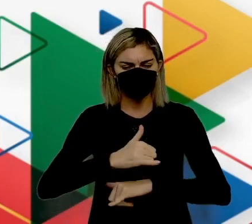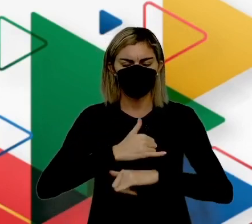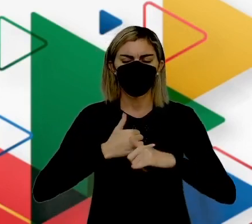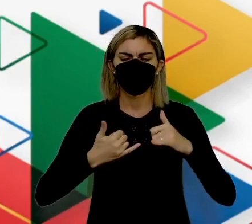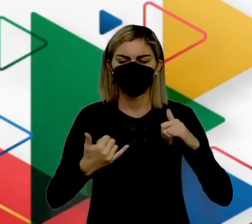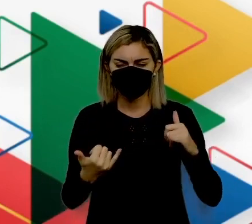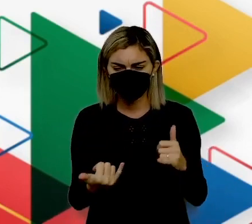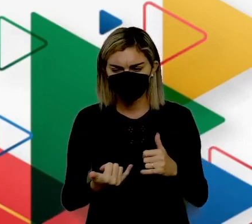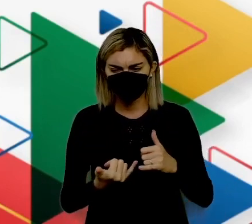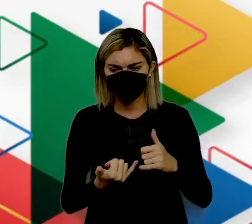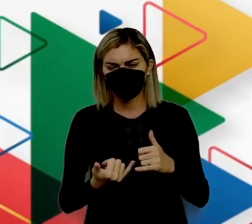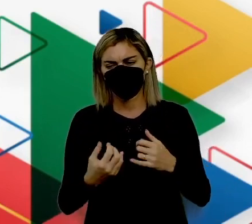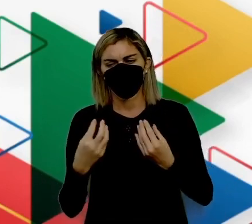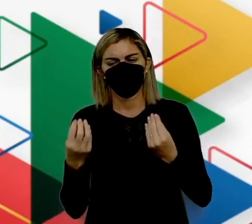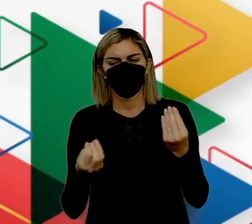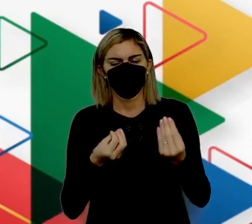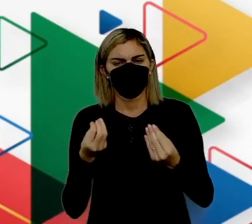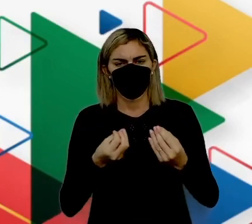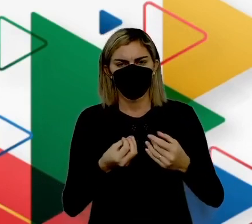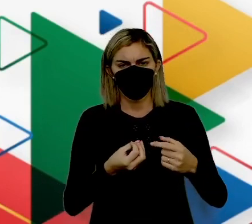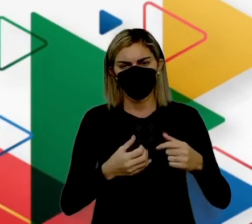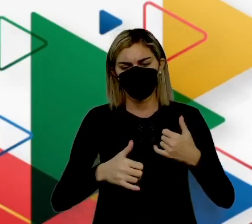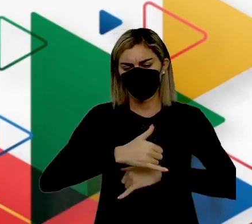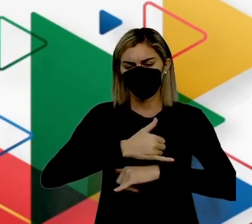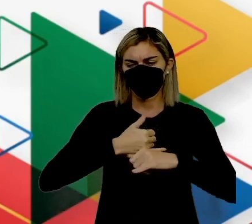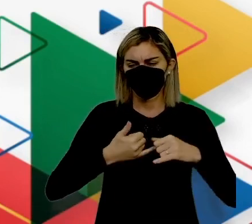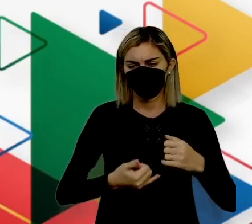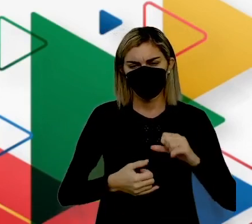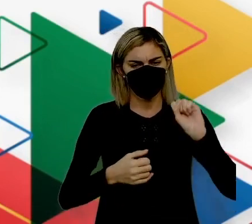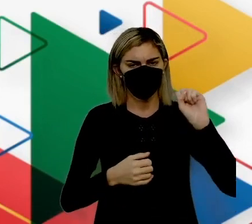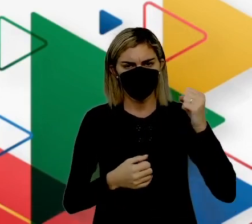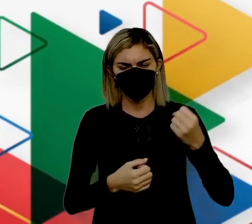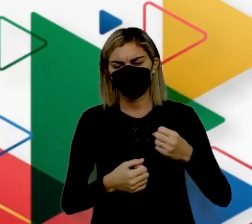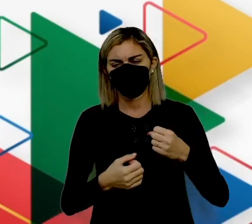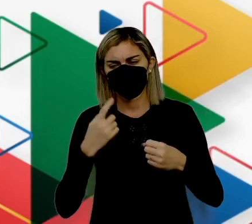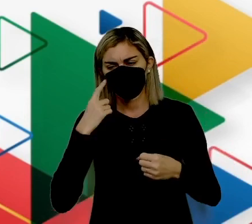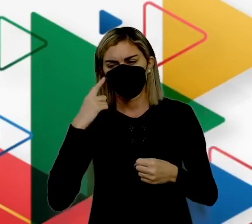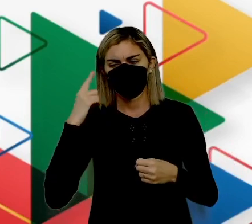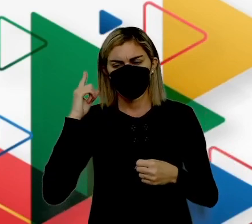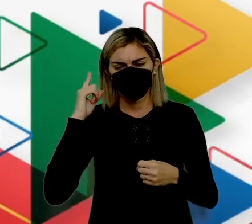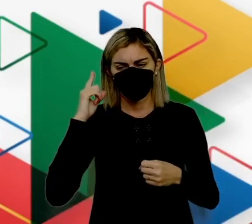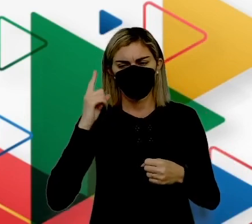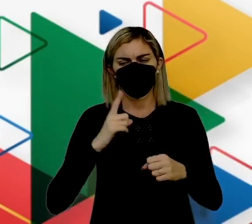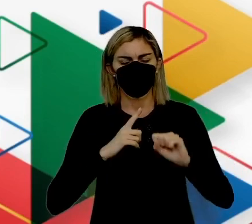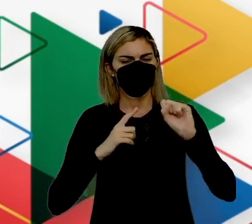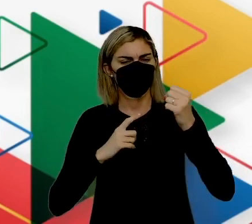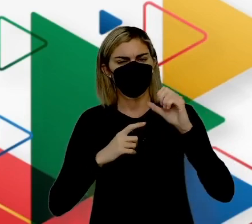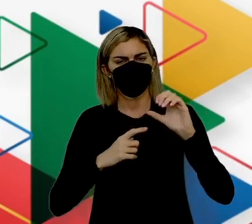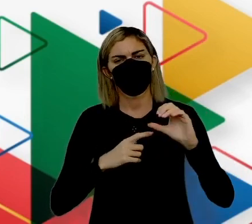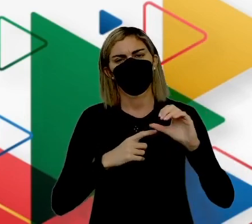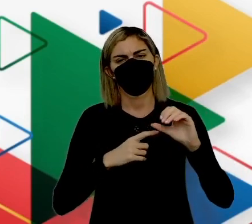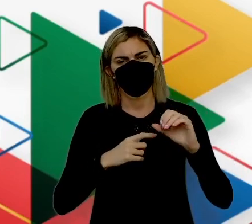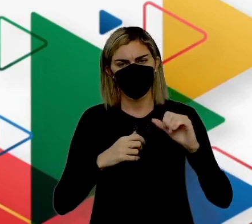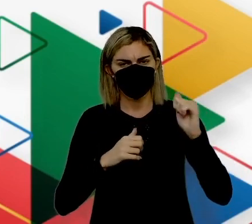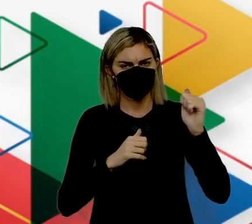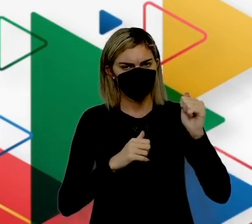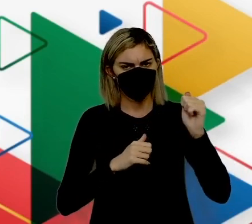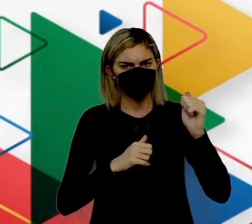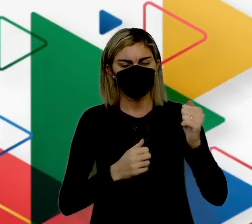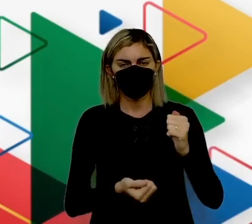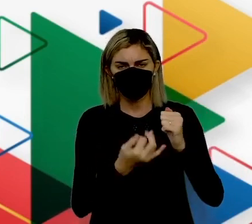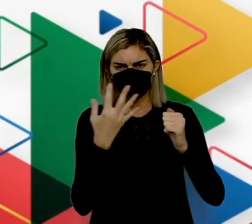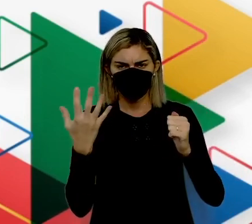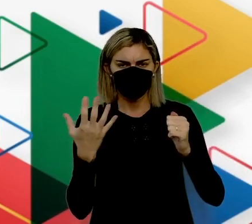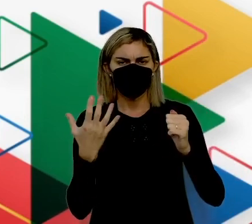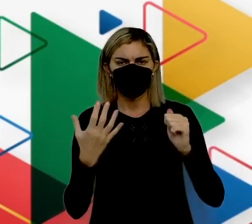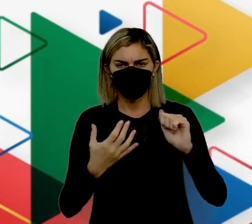eletrizada com carga elétrica 8 coulomb. Então a esfera A tem uma quantidade de